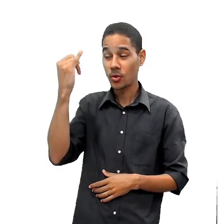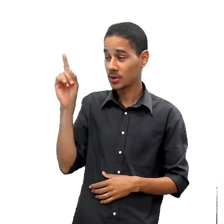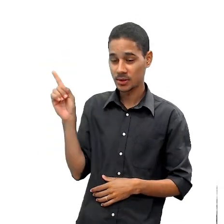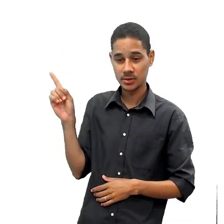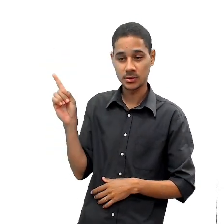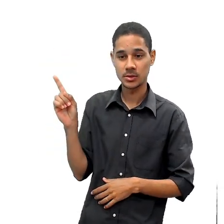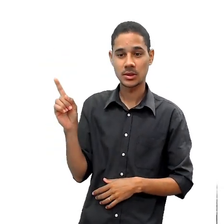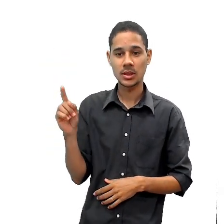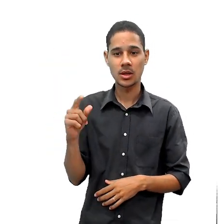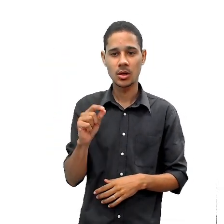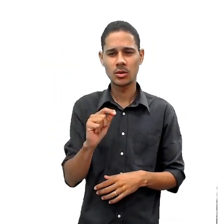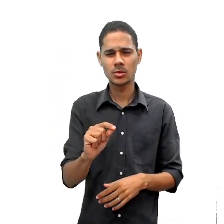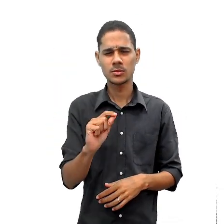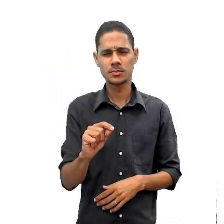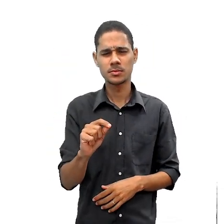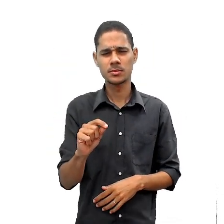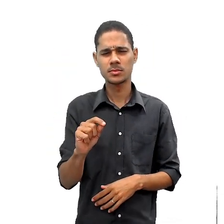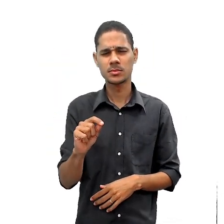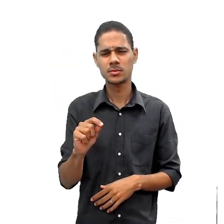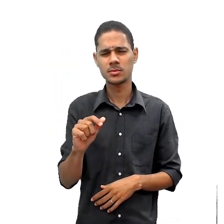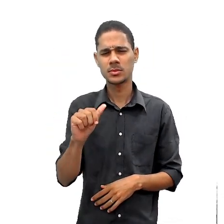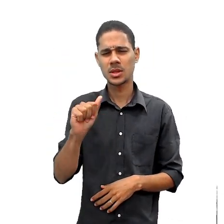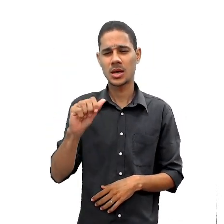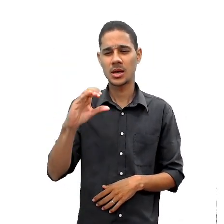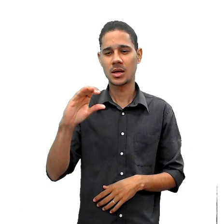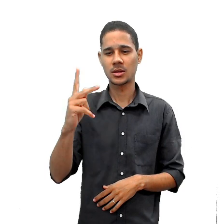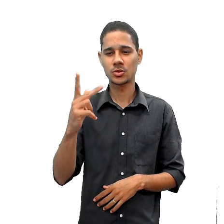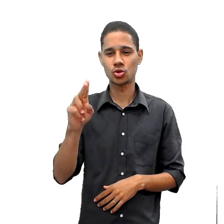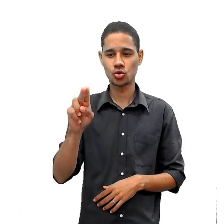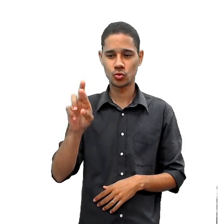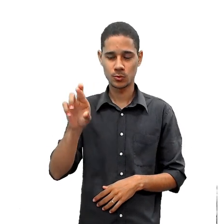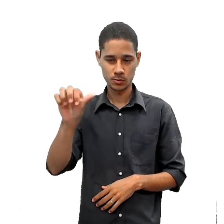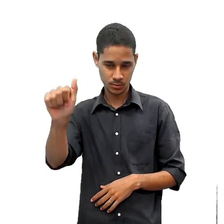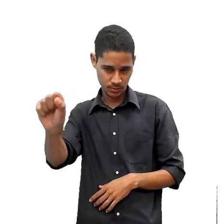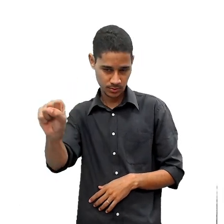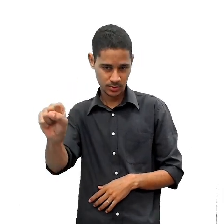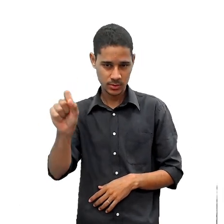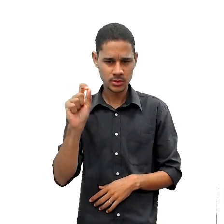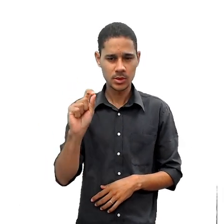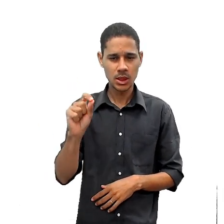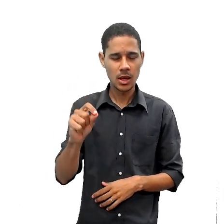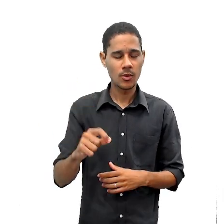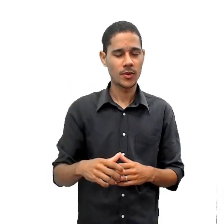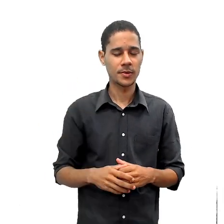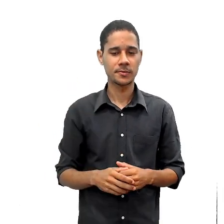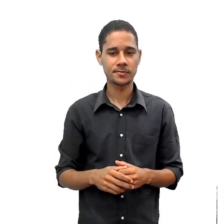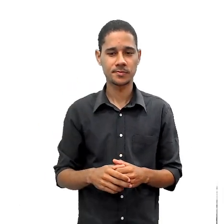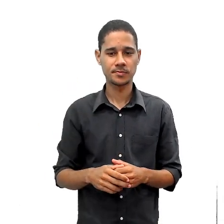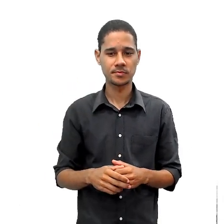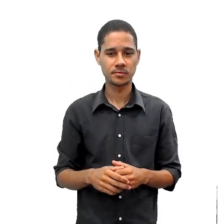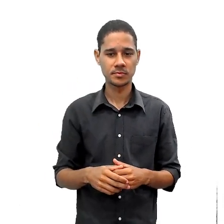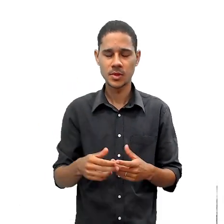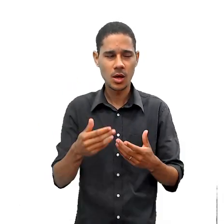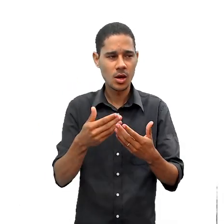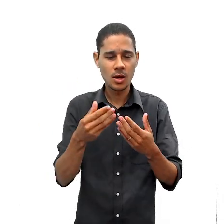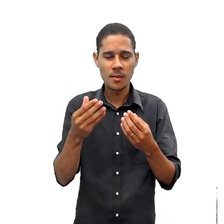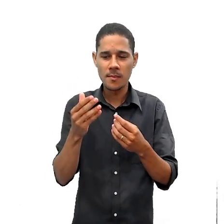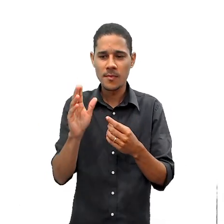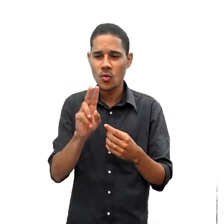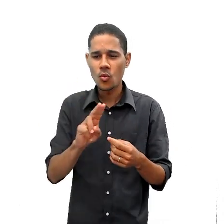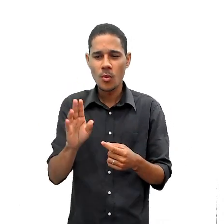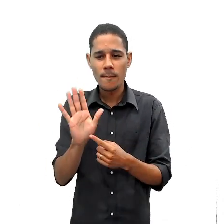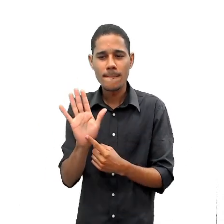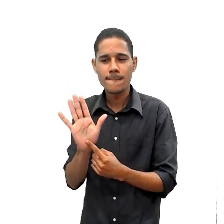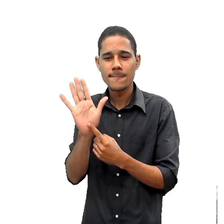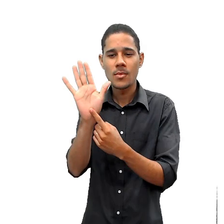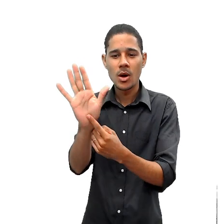das achuras. Né? As achuras são formas de demonstrar materiais